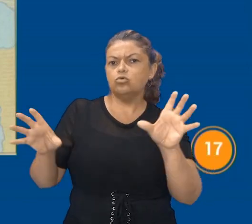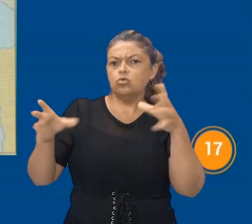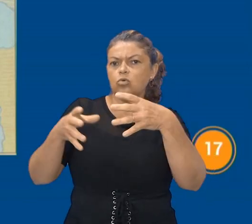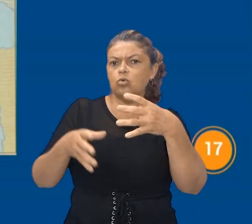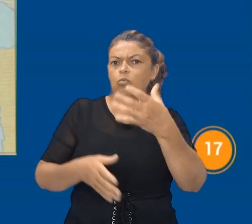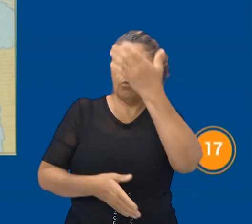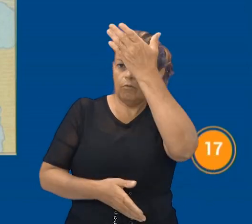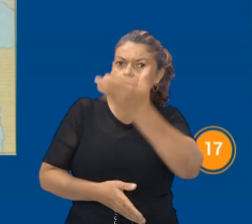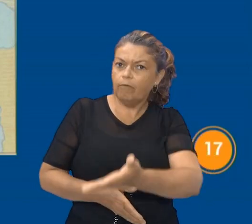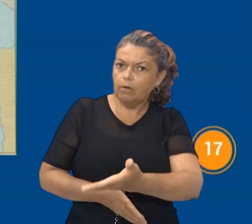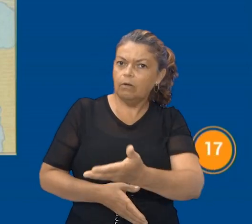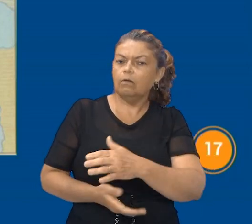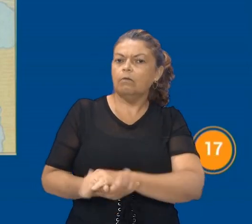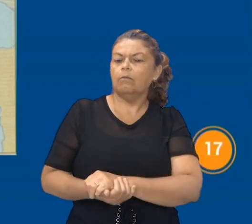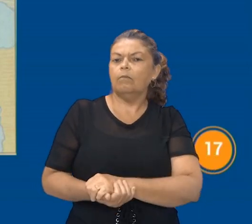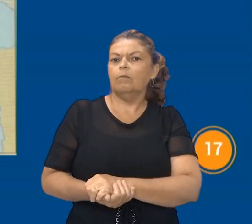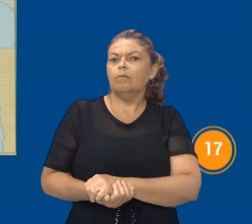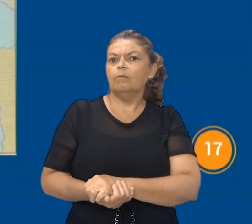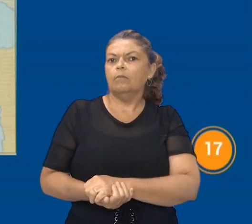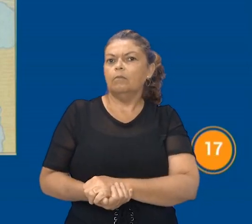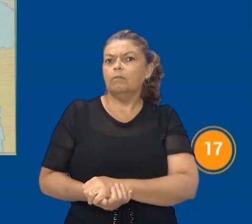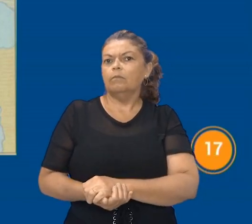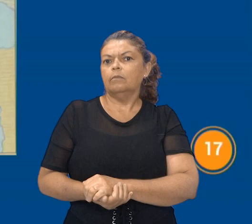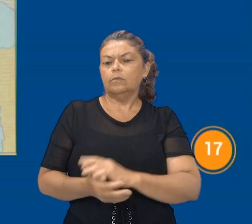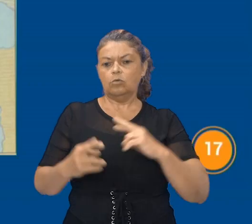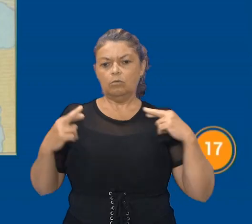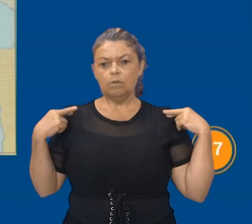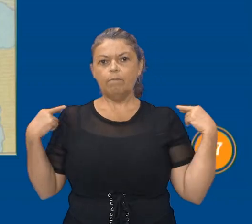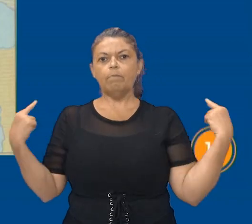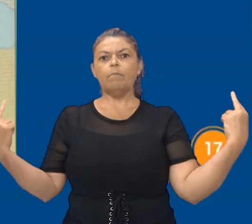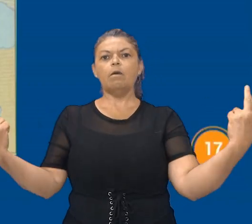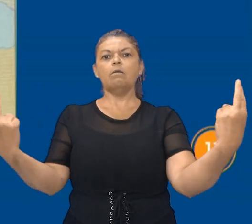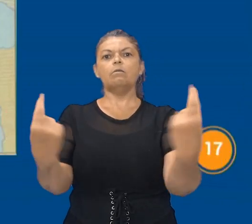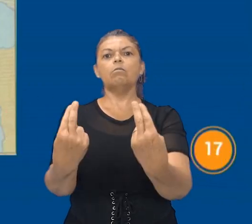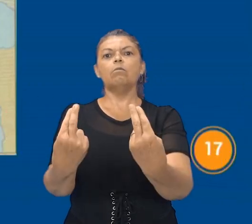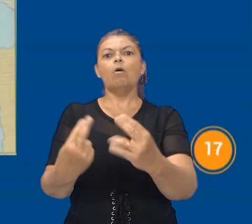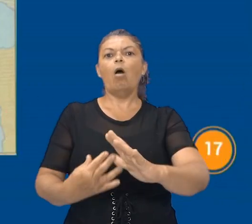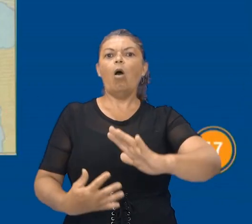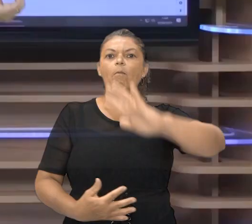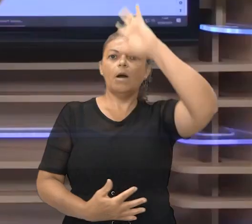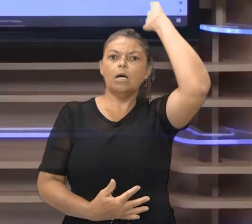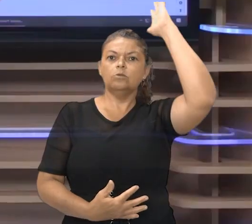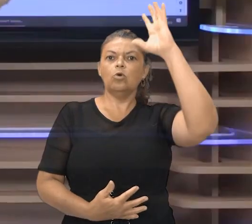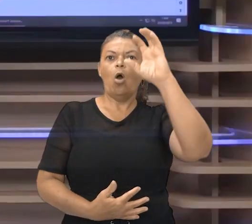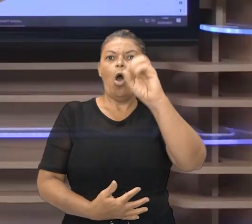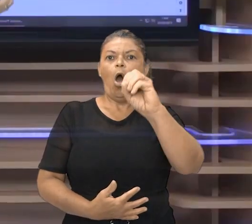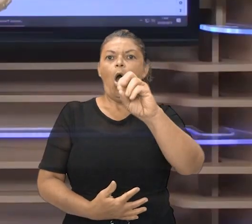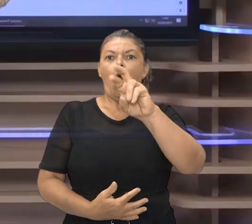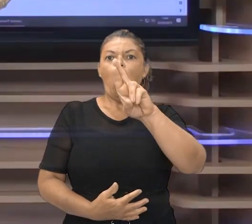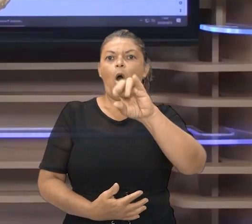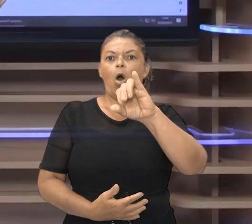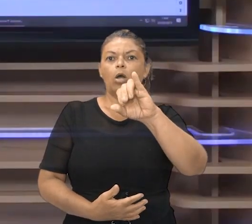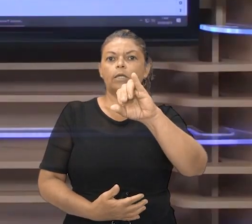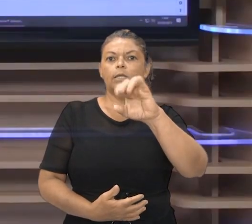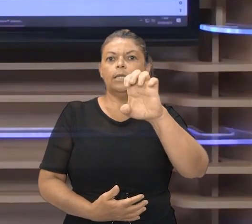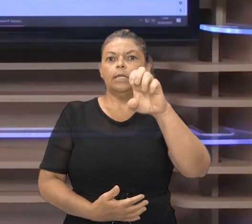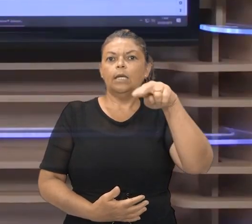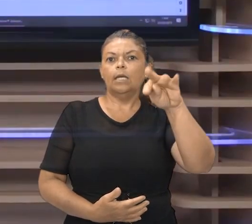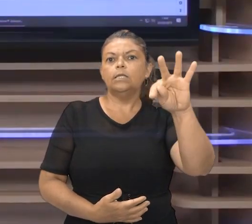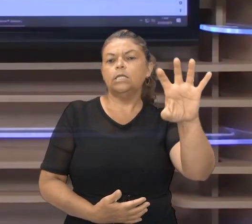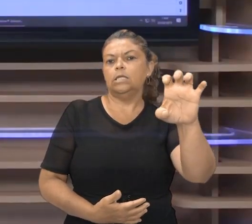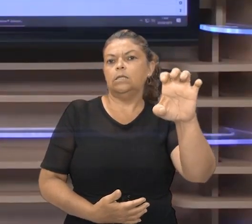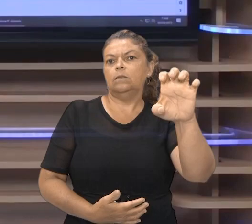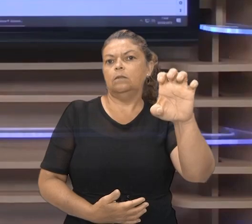vocês podem ver, como eu falei para vocês, o Império Romano do Oriente. Porque quem os bárbaros